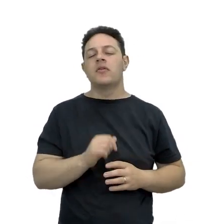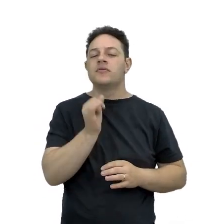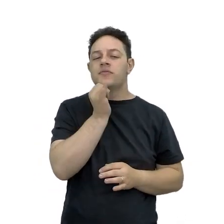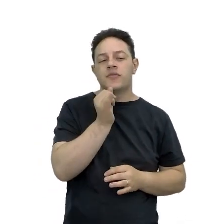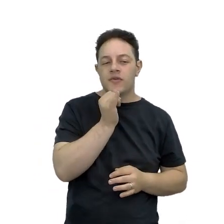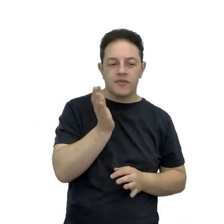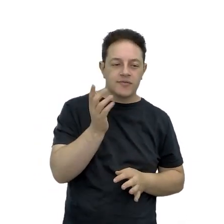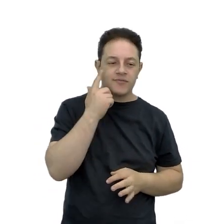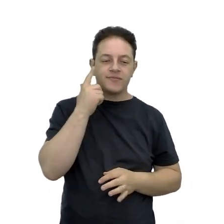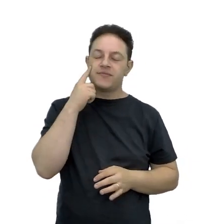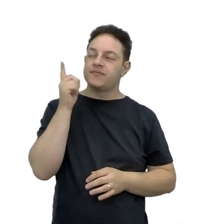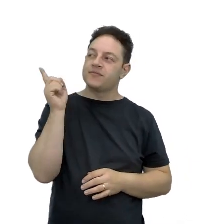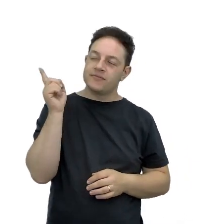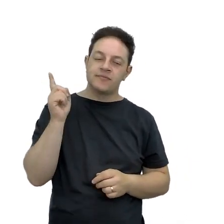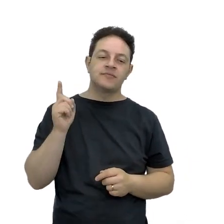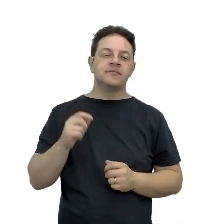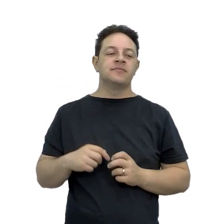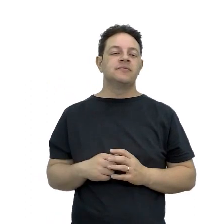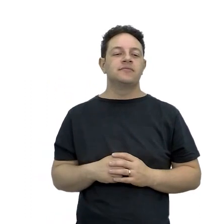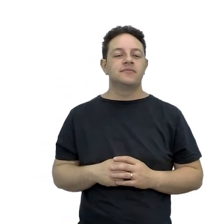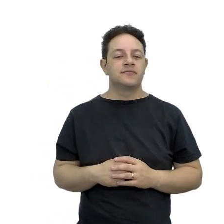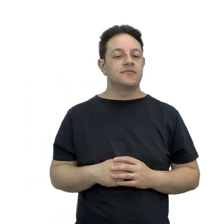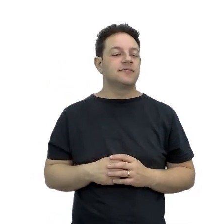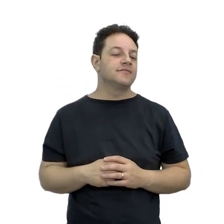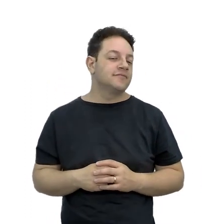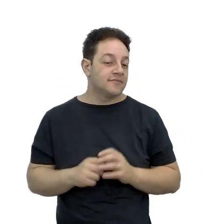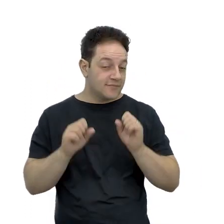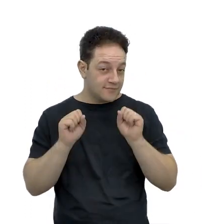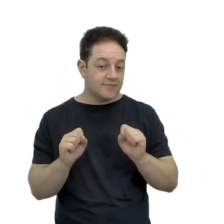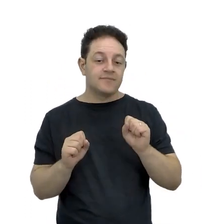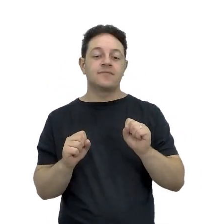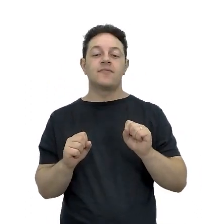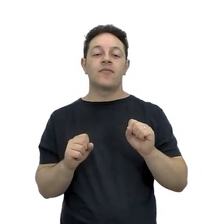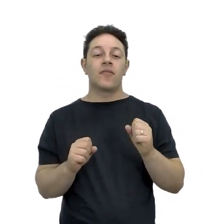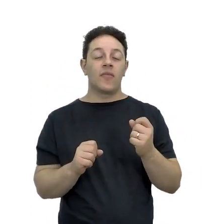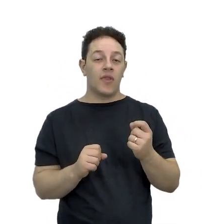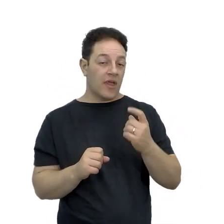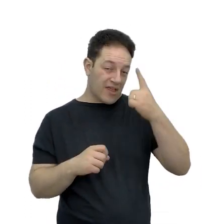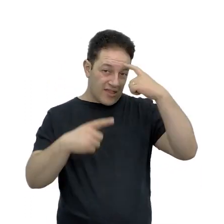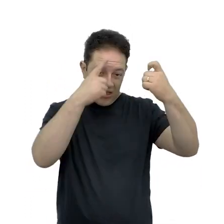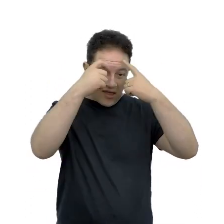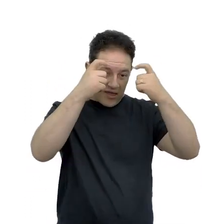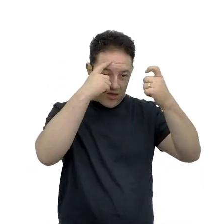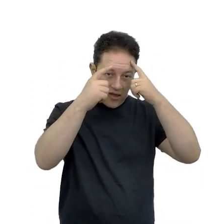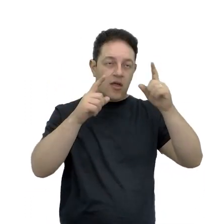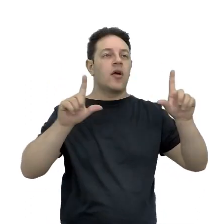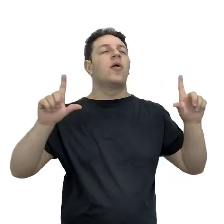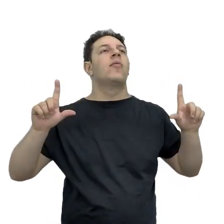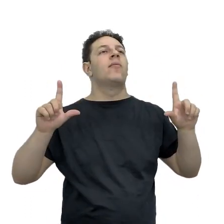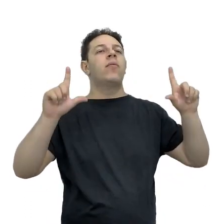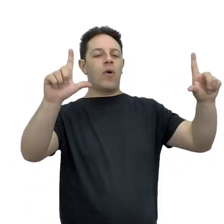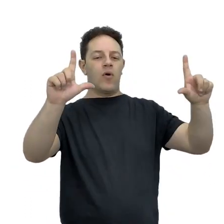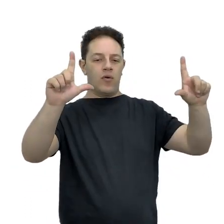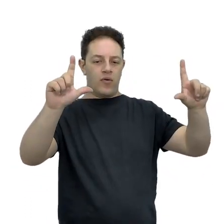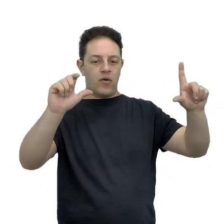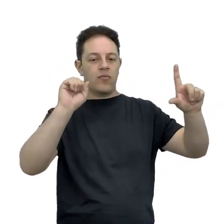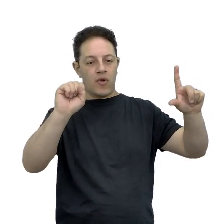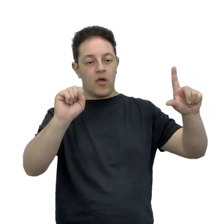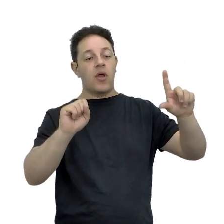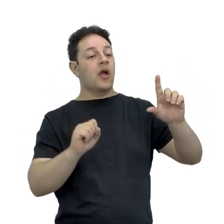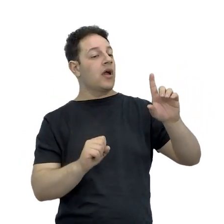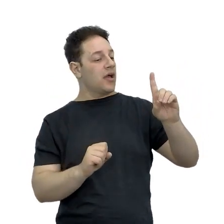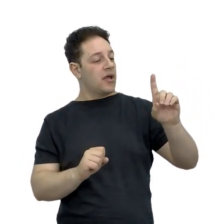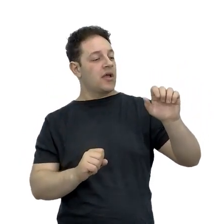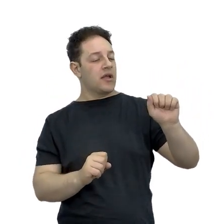como, por exemplo, colocar as ideias de modo único em um cartaz do tipo